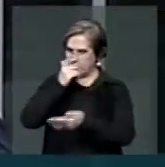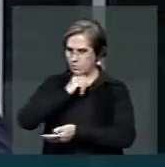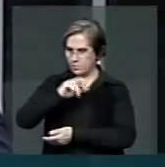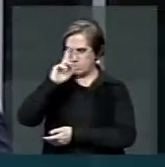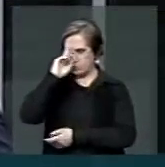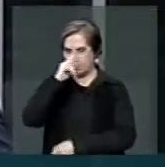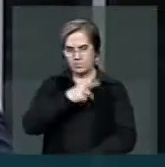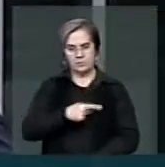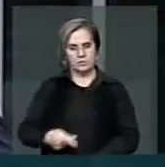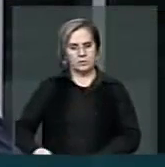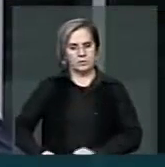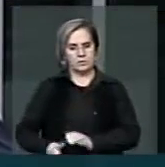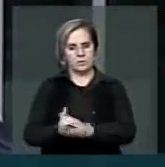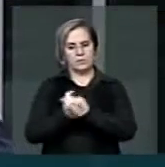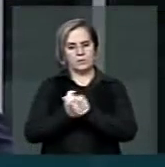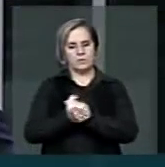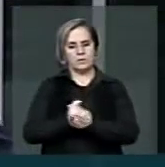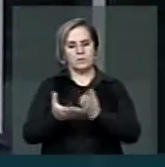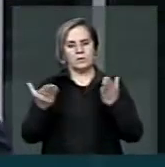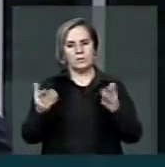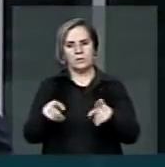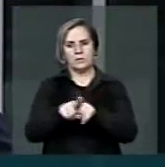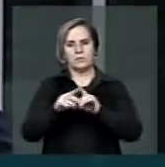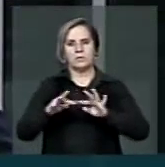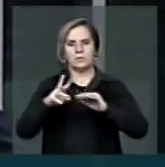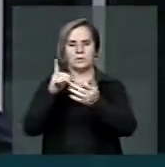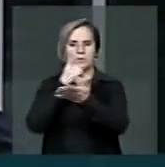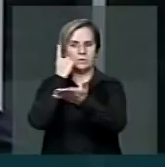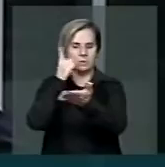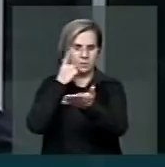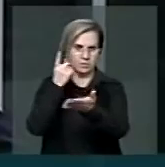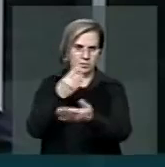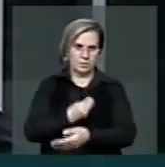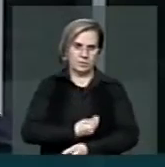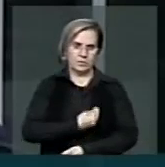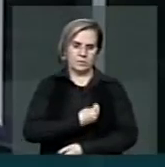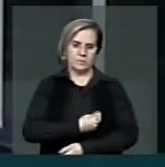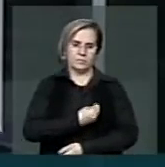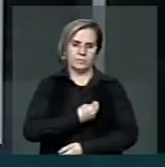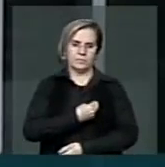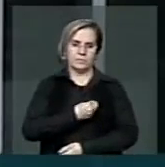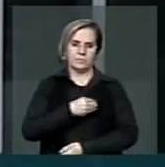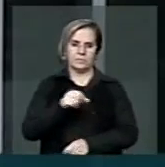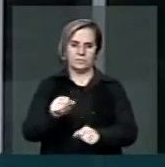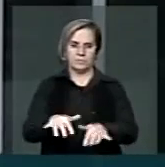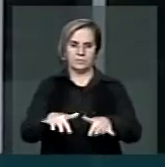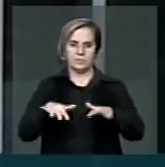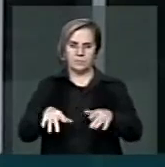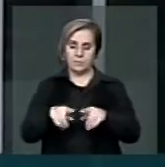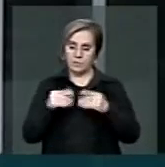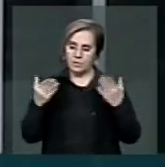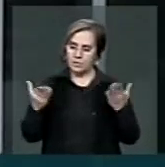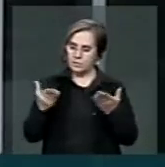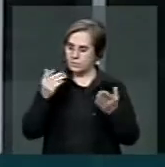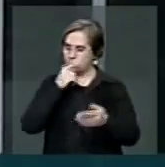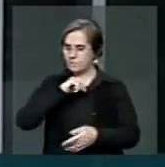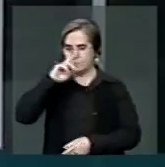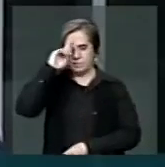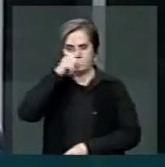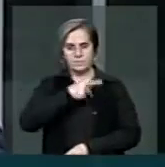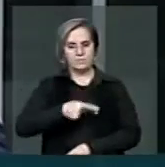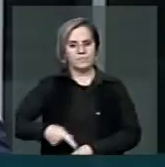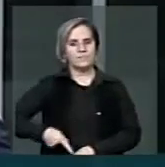presidente, cumprimentando aqui os nobres colegas deputados e as deputadas aqui presentes. Mas, senhor presidente, eu ocupo a